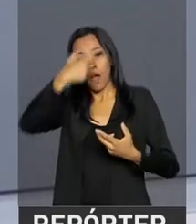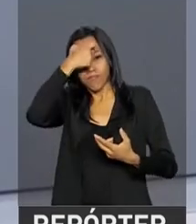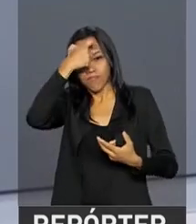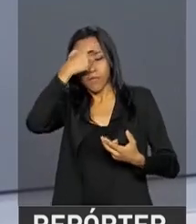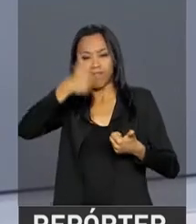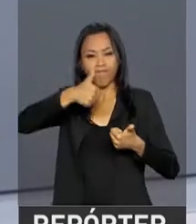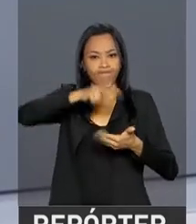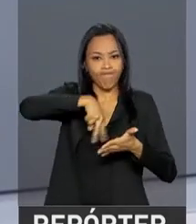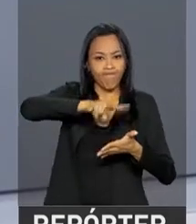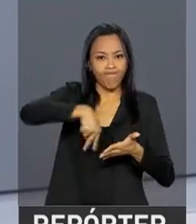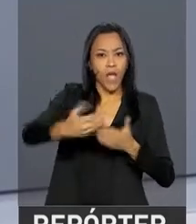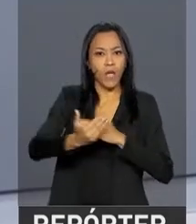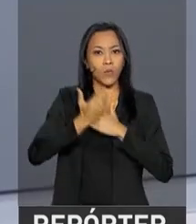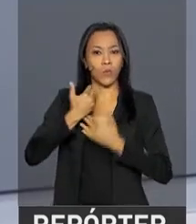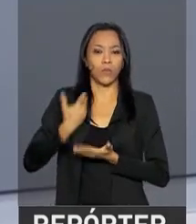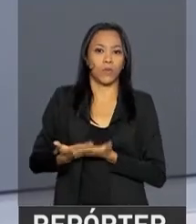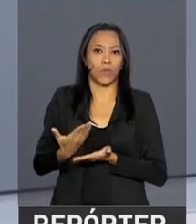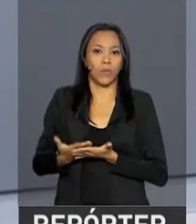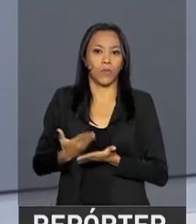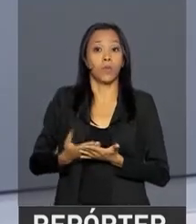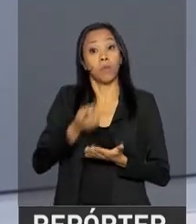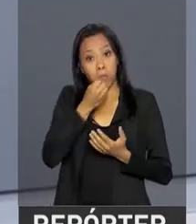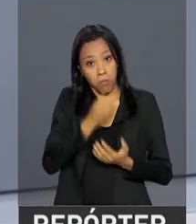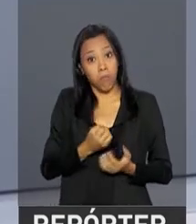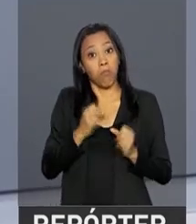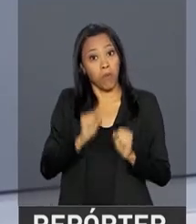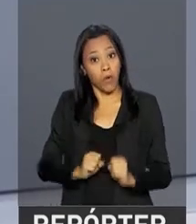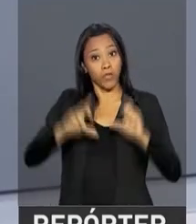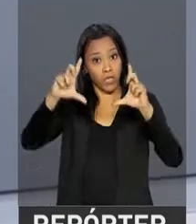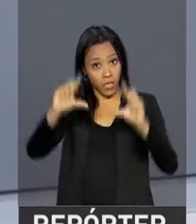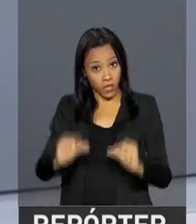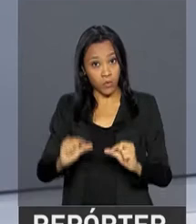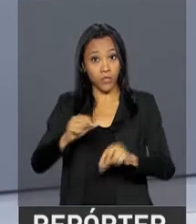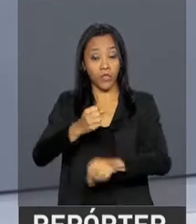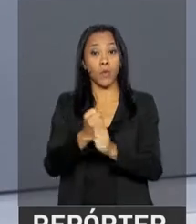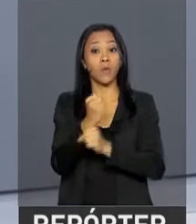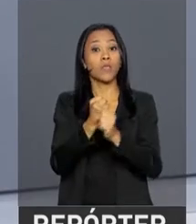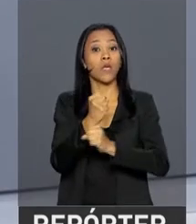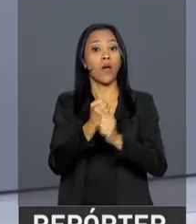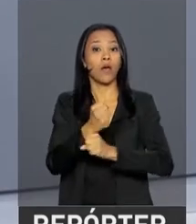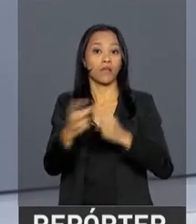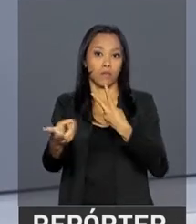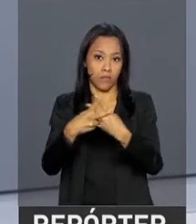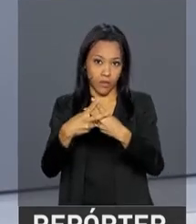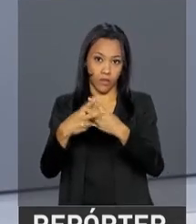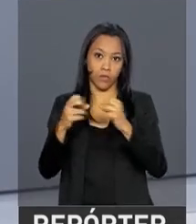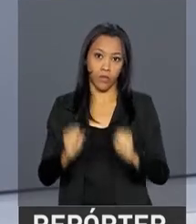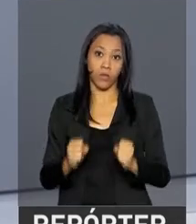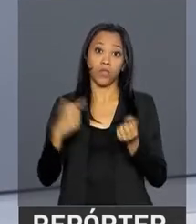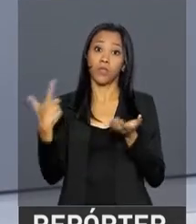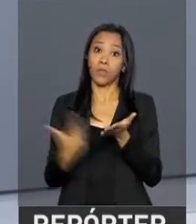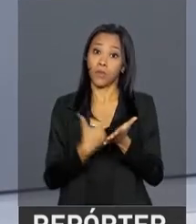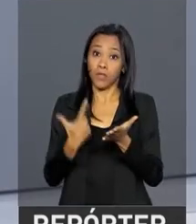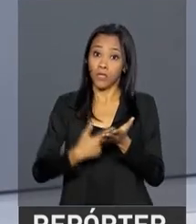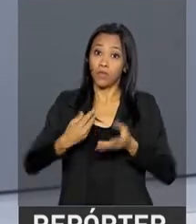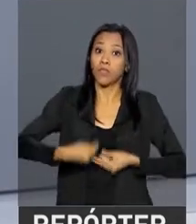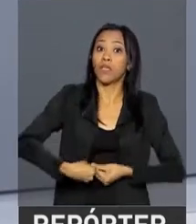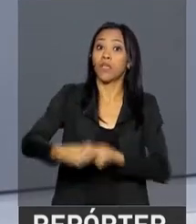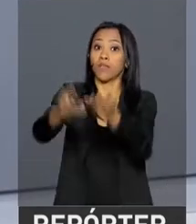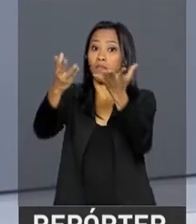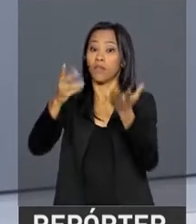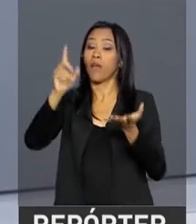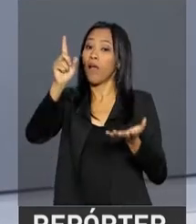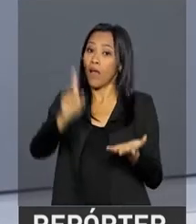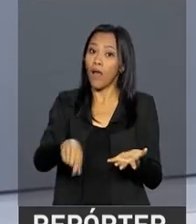rendimento escolar pode garantir uma possível redução da pena os custos do envio dos livros as penitenciárias serão